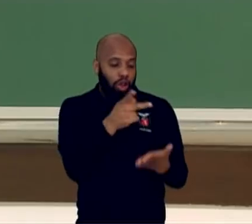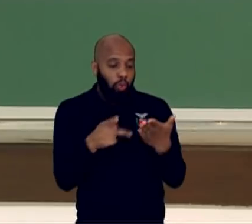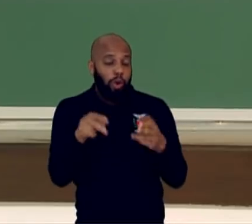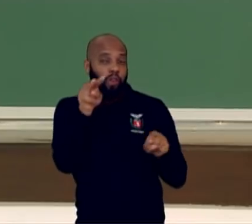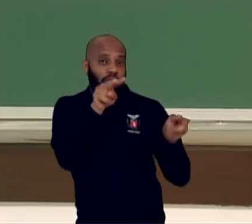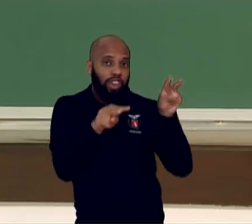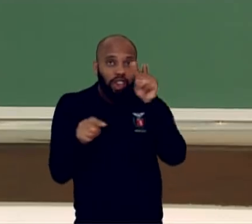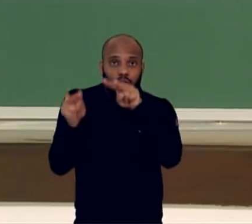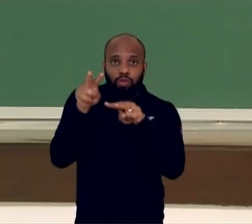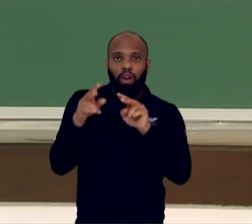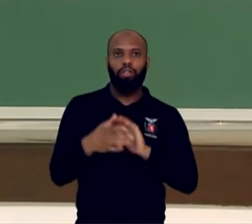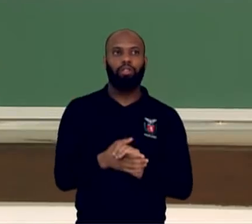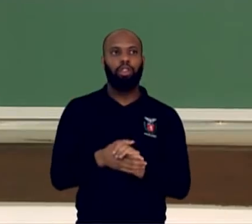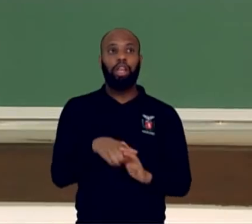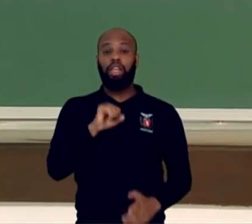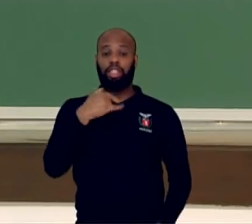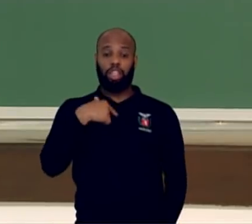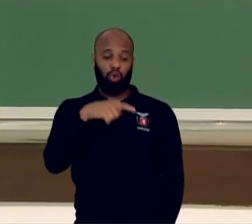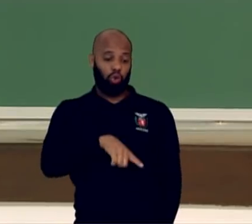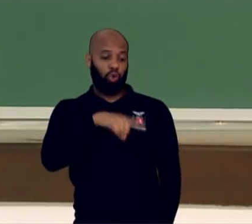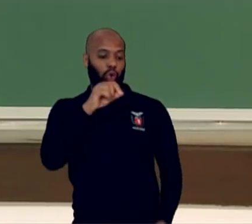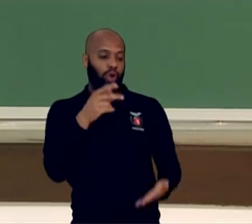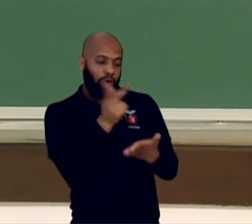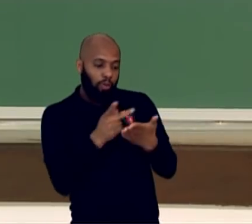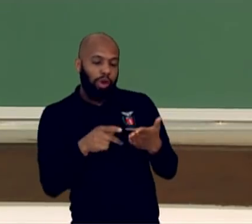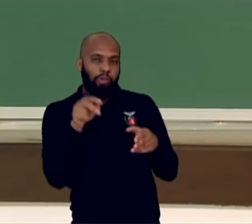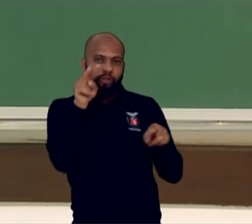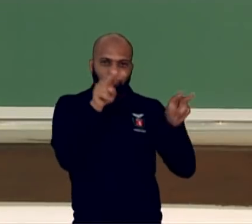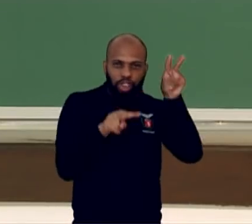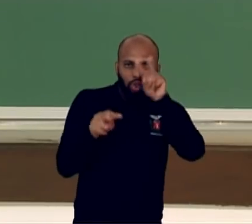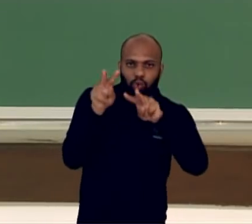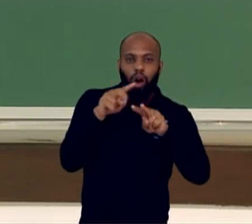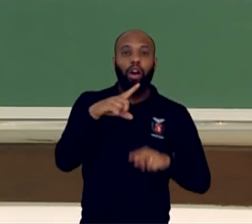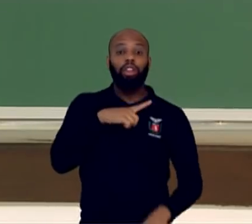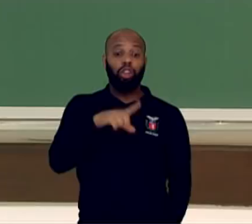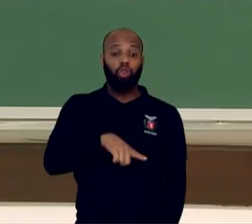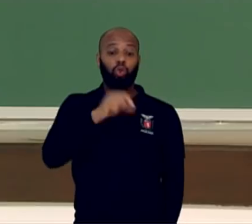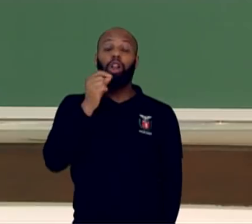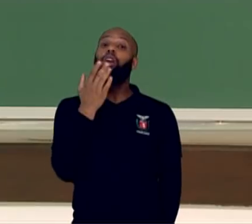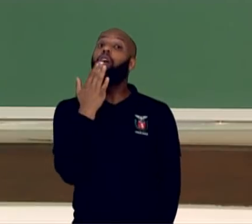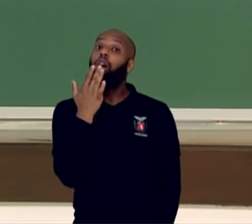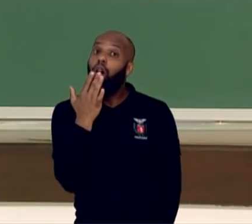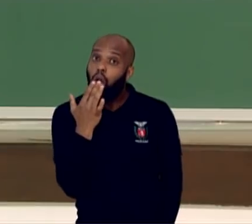visual? Então, caso escolha o poema visual, você terá que se preocupar